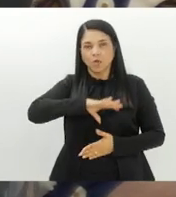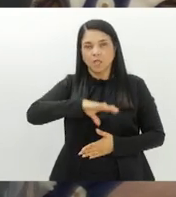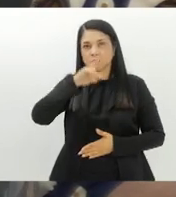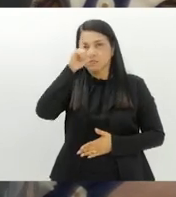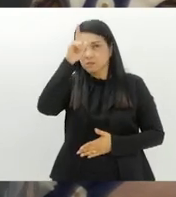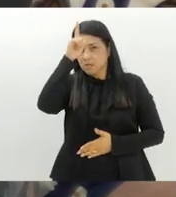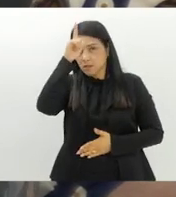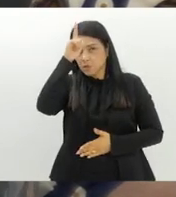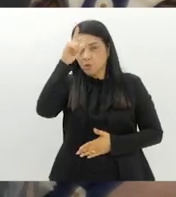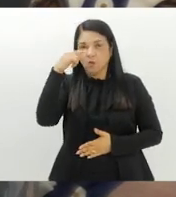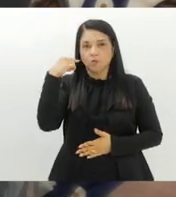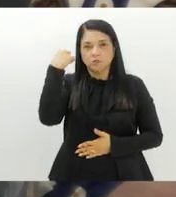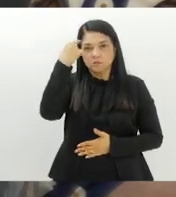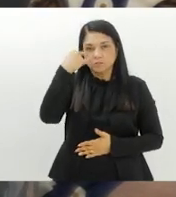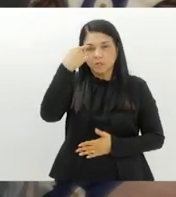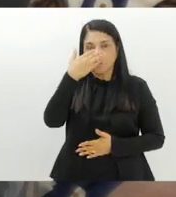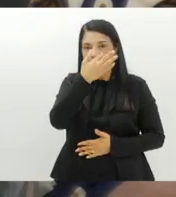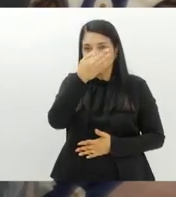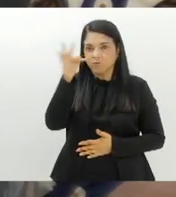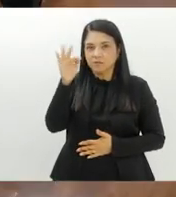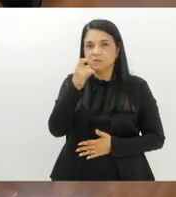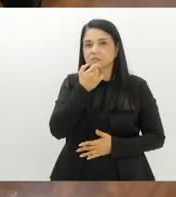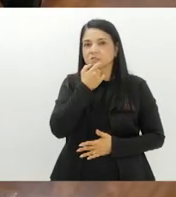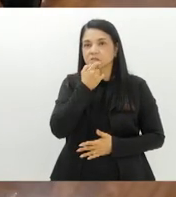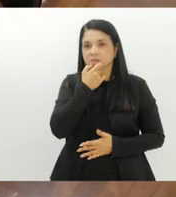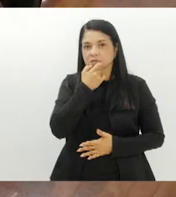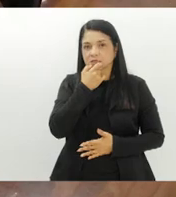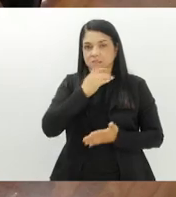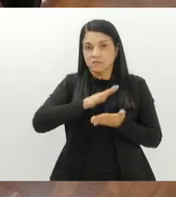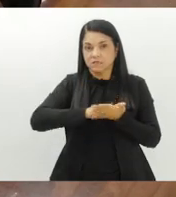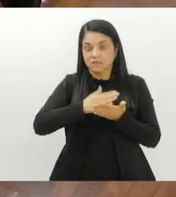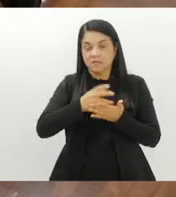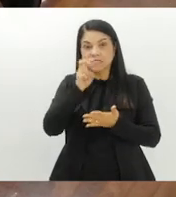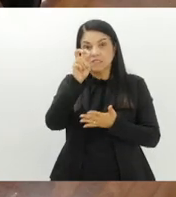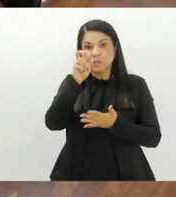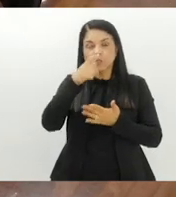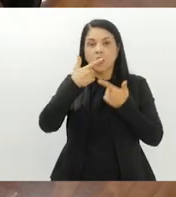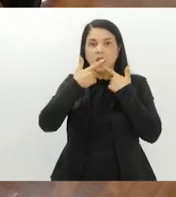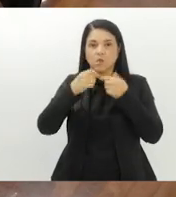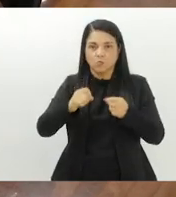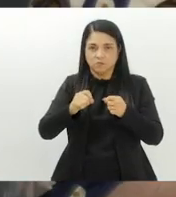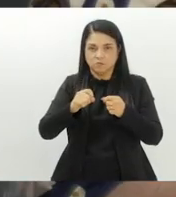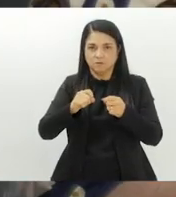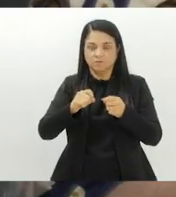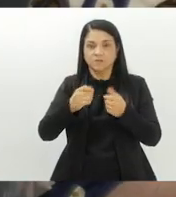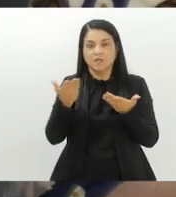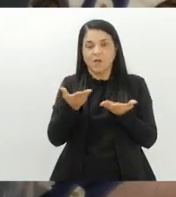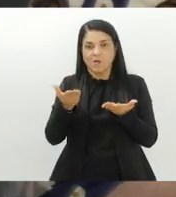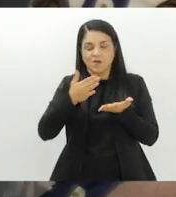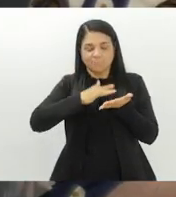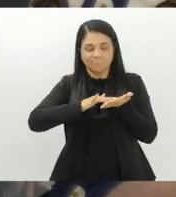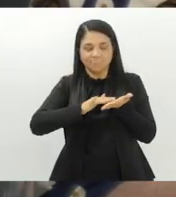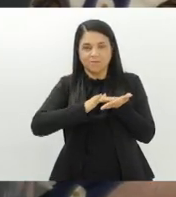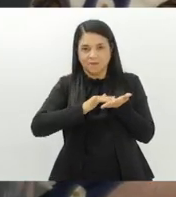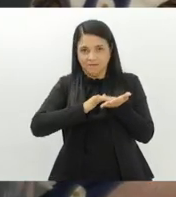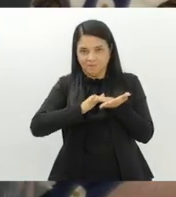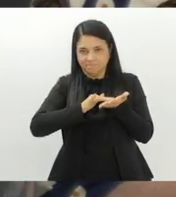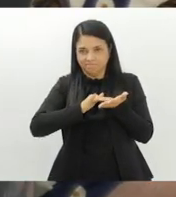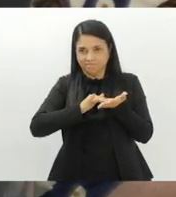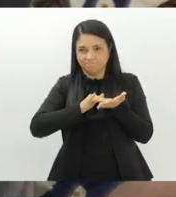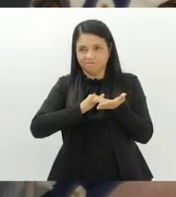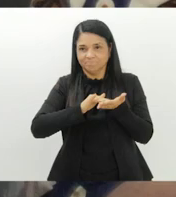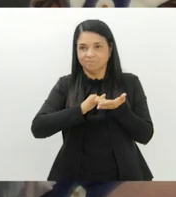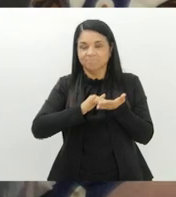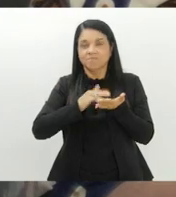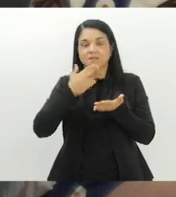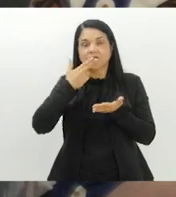alemão, espanhol, francês, inglês, 5 idiomas e agora transcrita em braille. Então, a